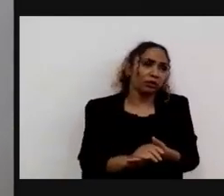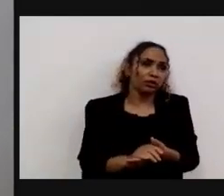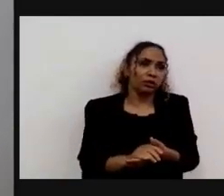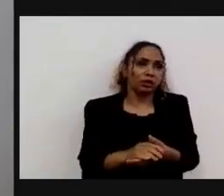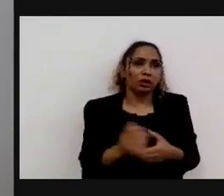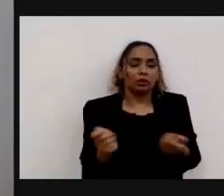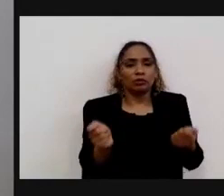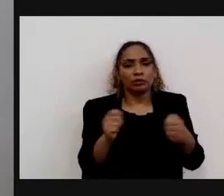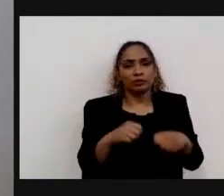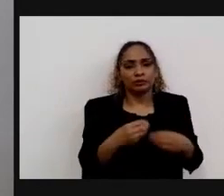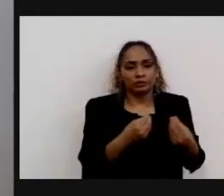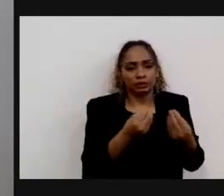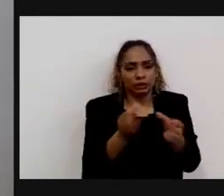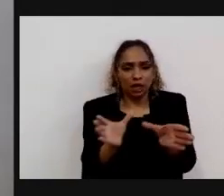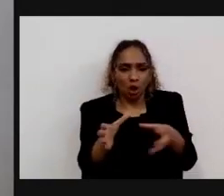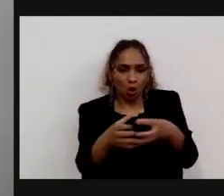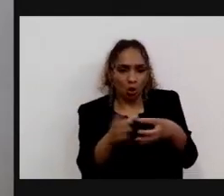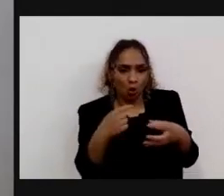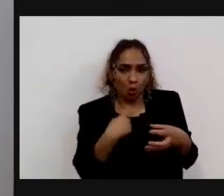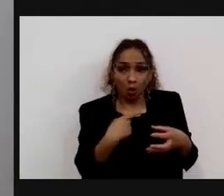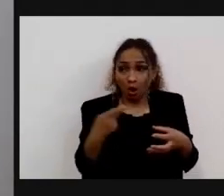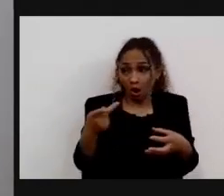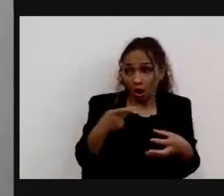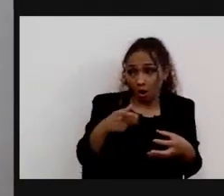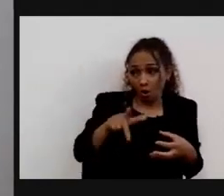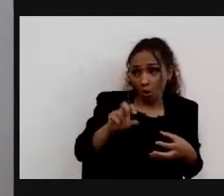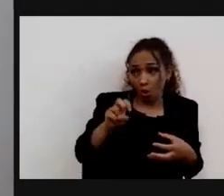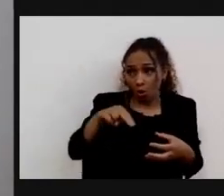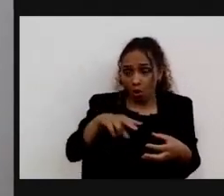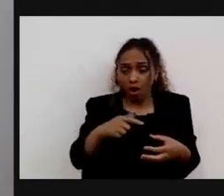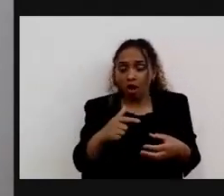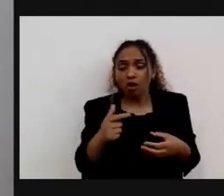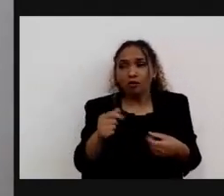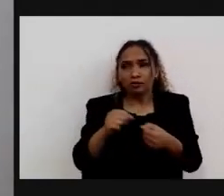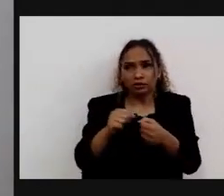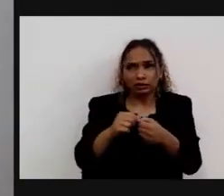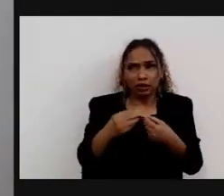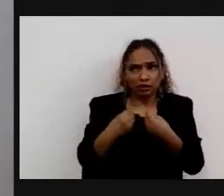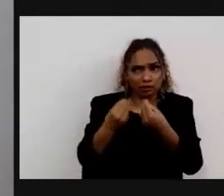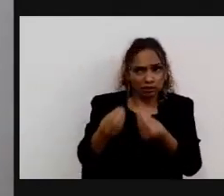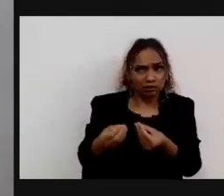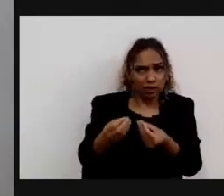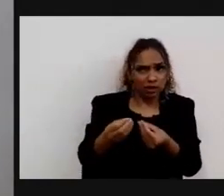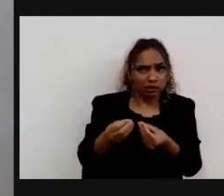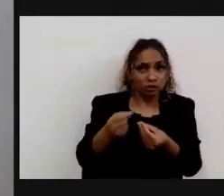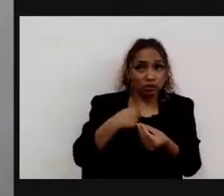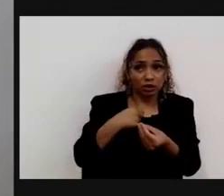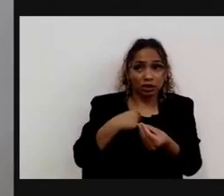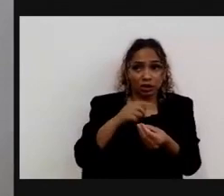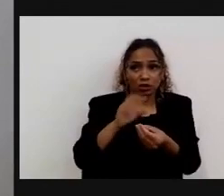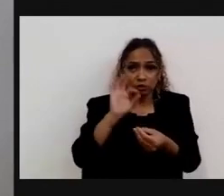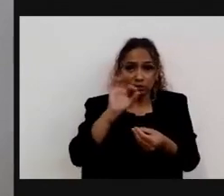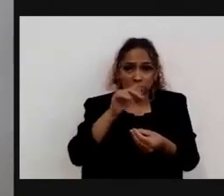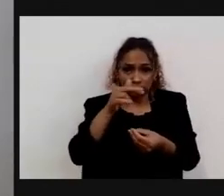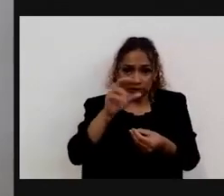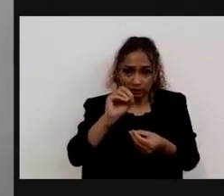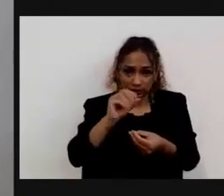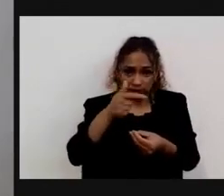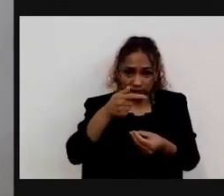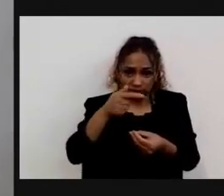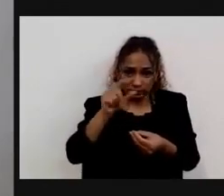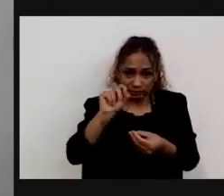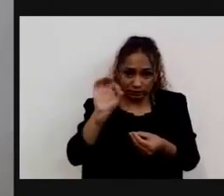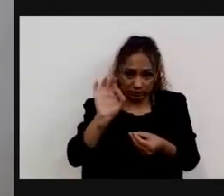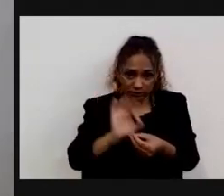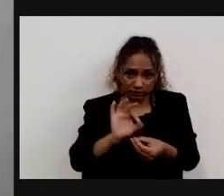pode ser uma entrega coletiva eu e Luana vamos vamos fazer a entrega eu vou dedicar 70% do meu tempo